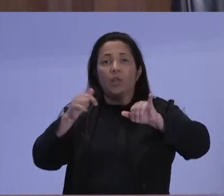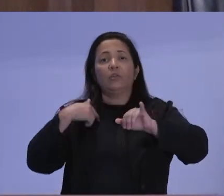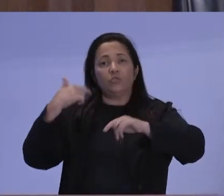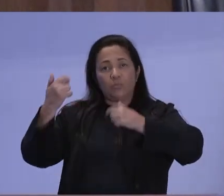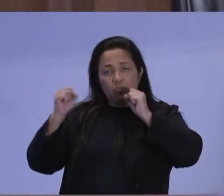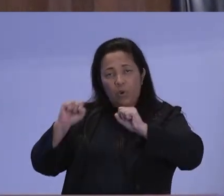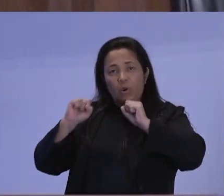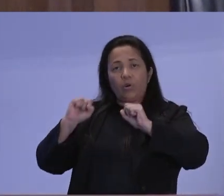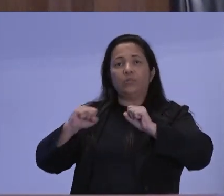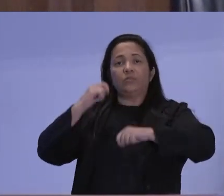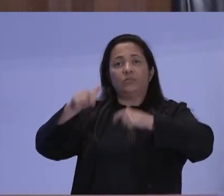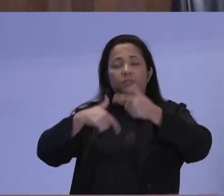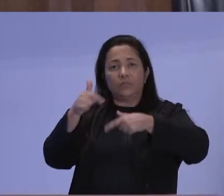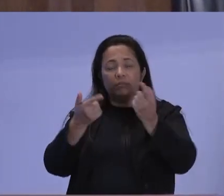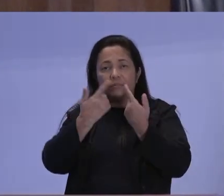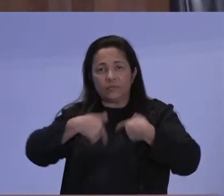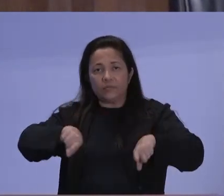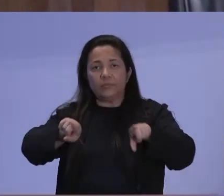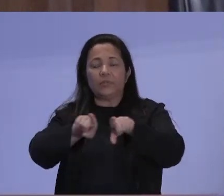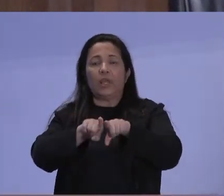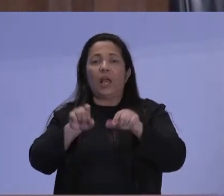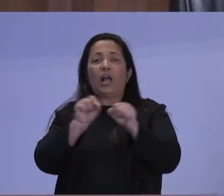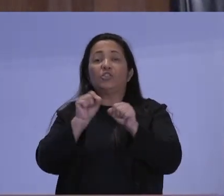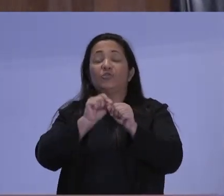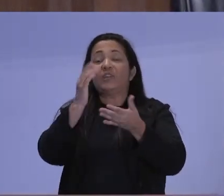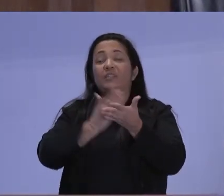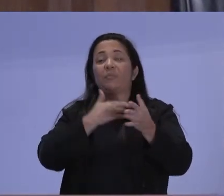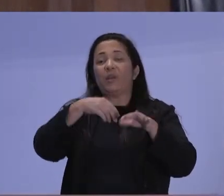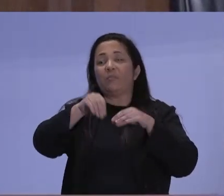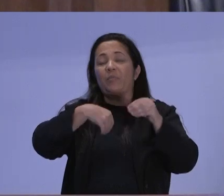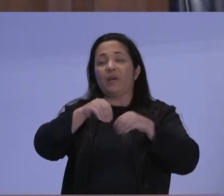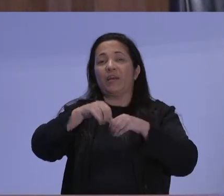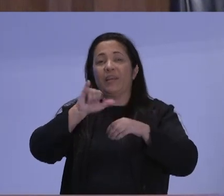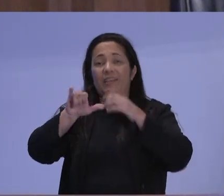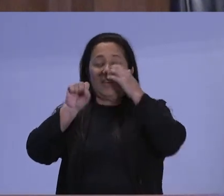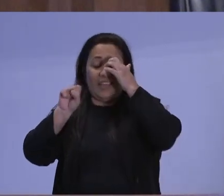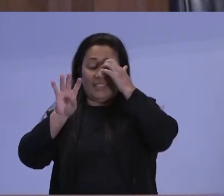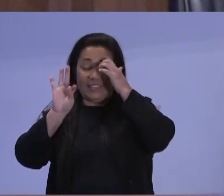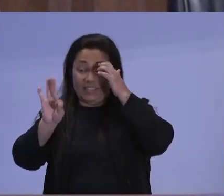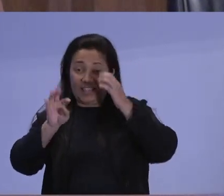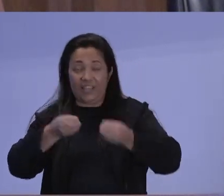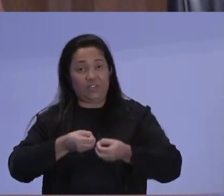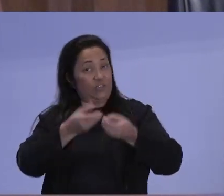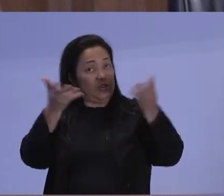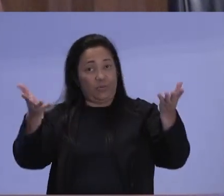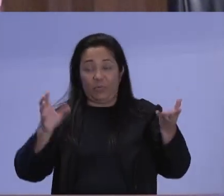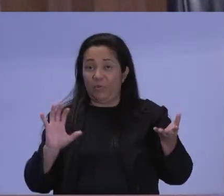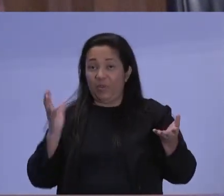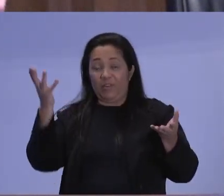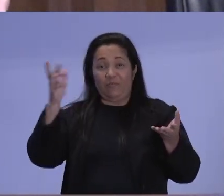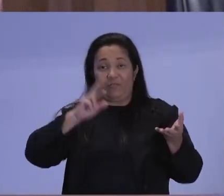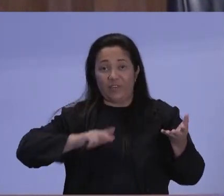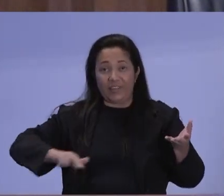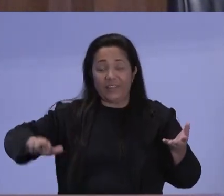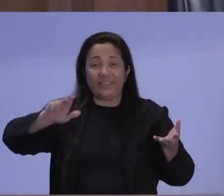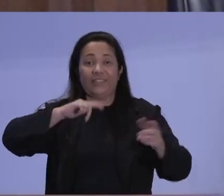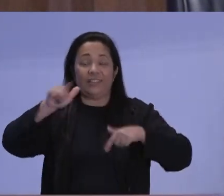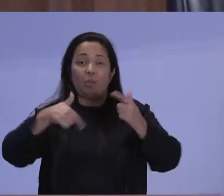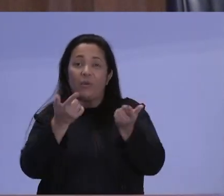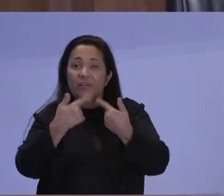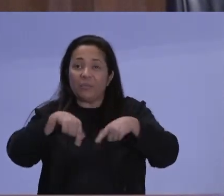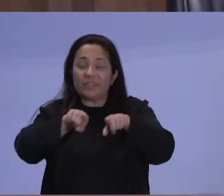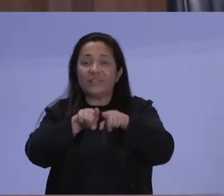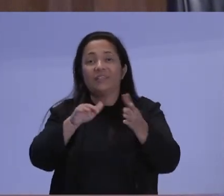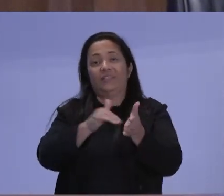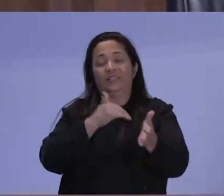A gente fez material de prevenção às ISTs, que foram distribuídos em inúmeros eventos, em parceria com o serviço da Secretaria de